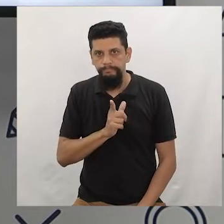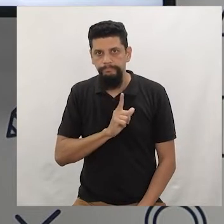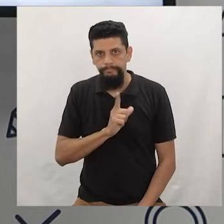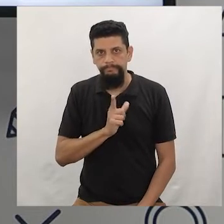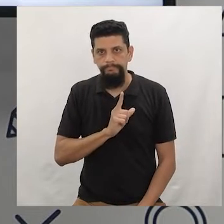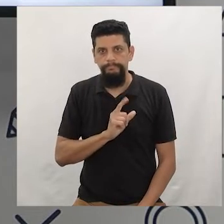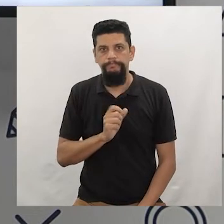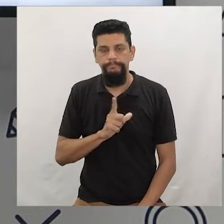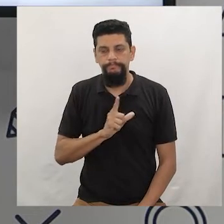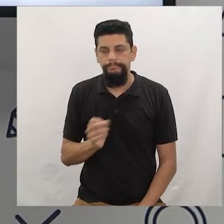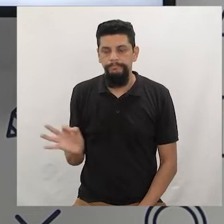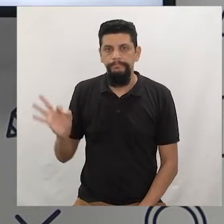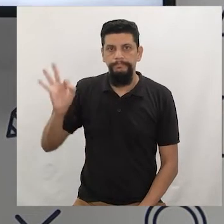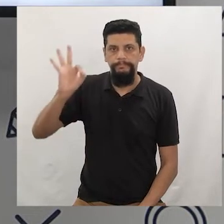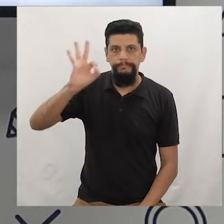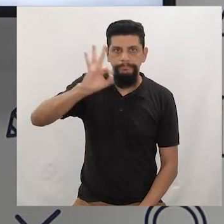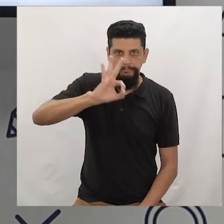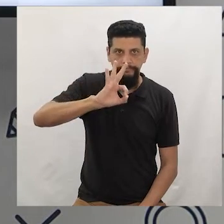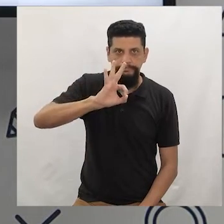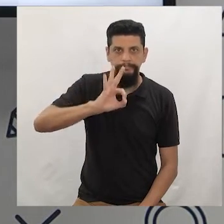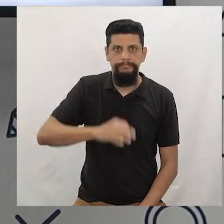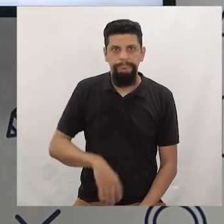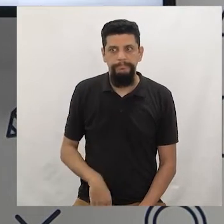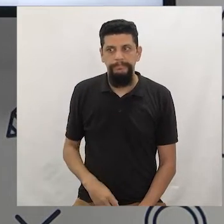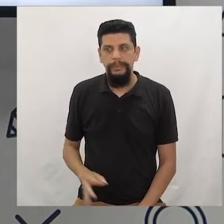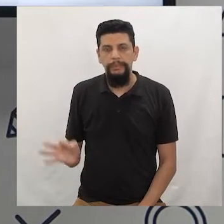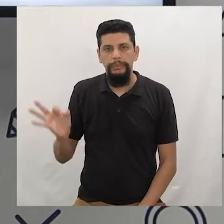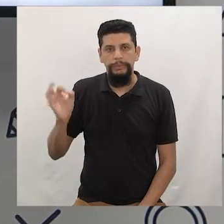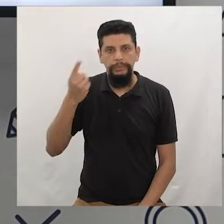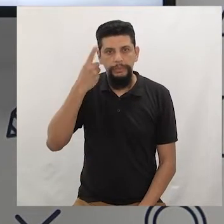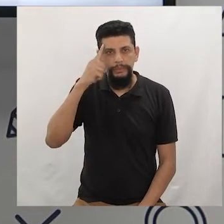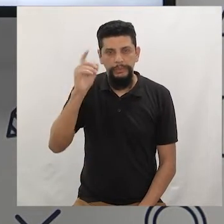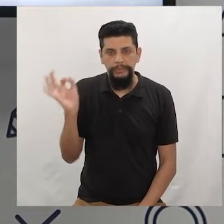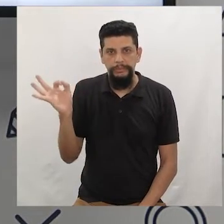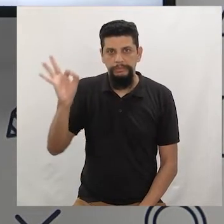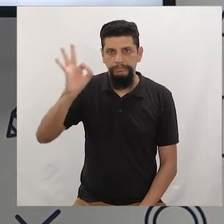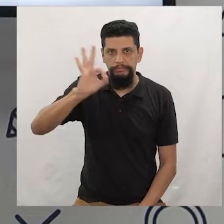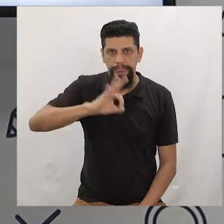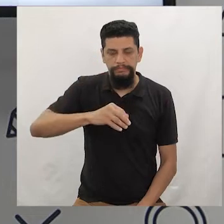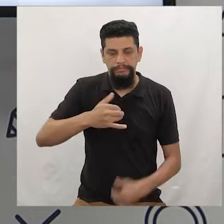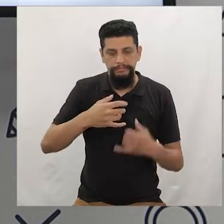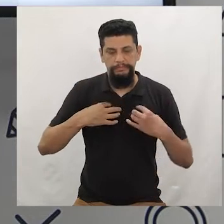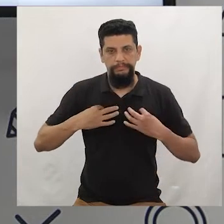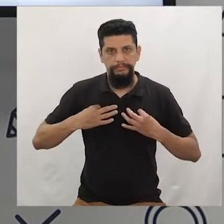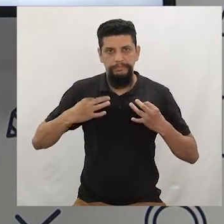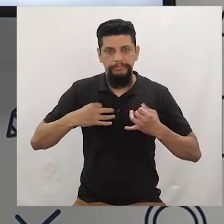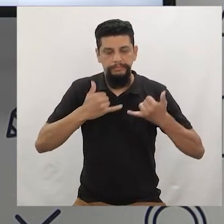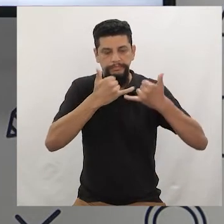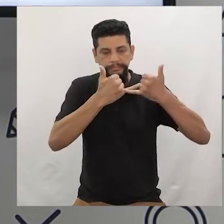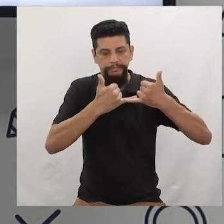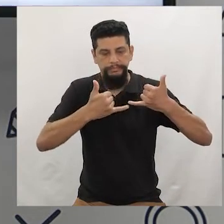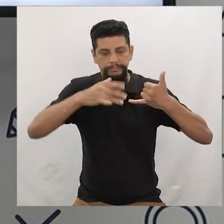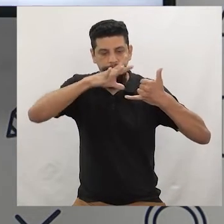tem? Um sol, é um dia de sol ensolarado. E ela está estendendo as roupas lá no